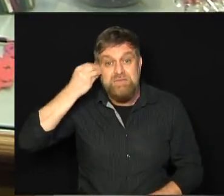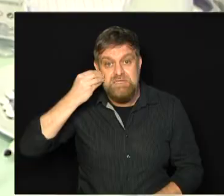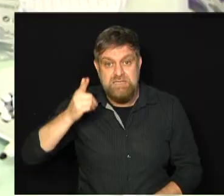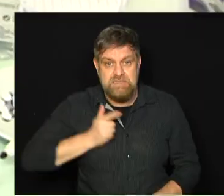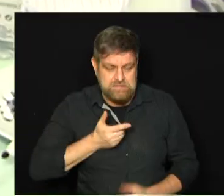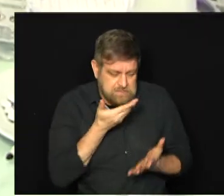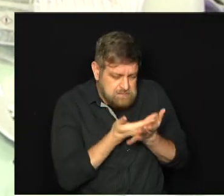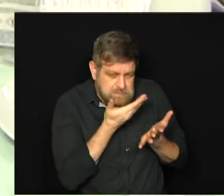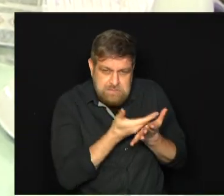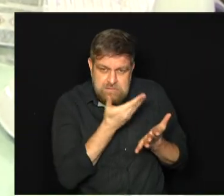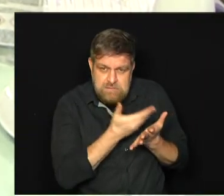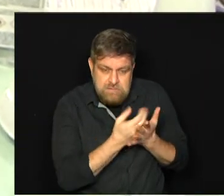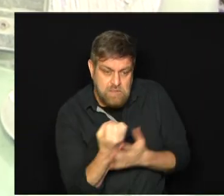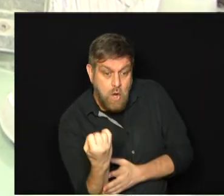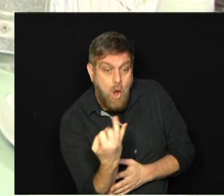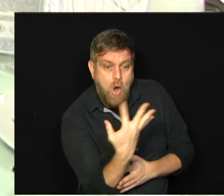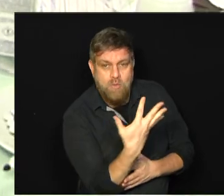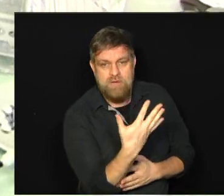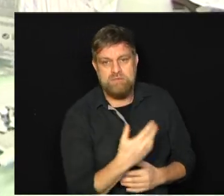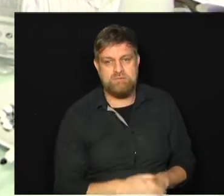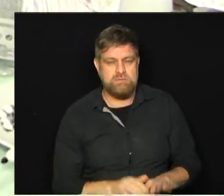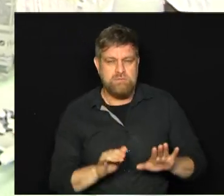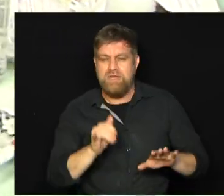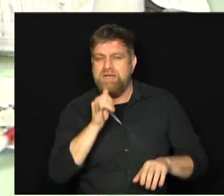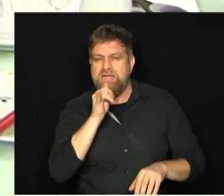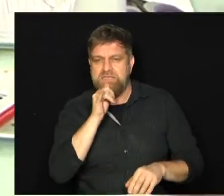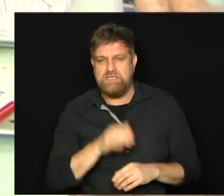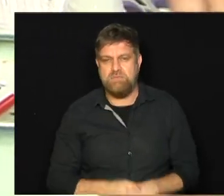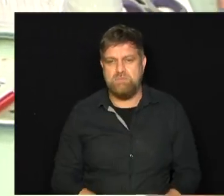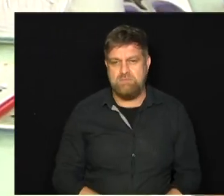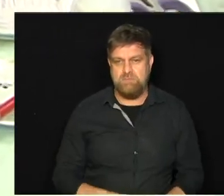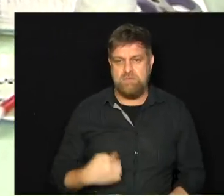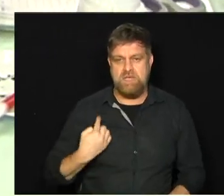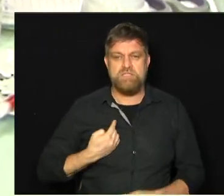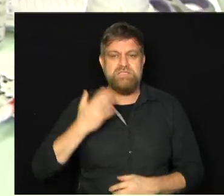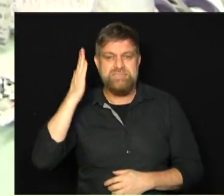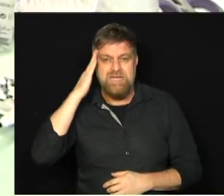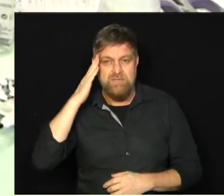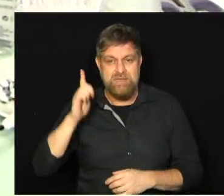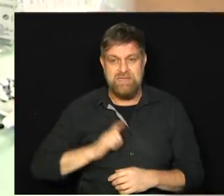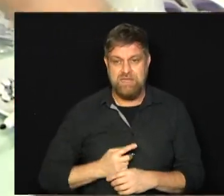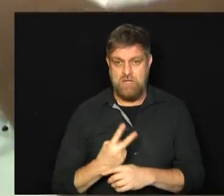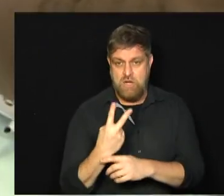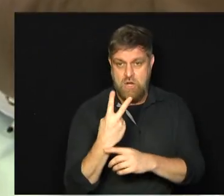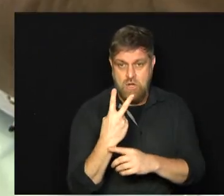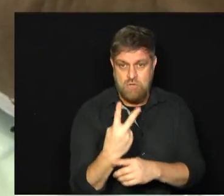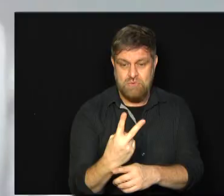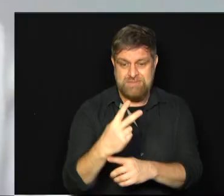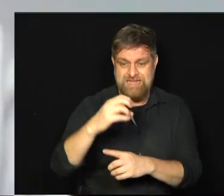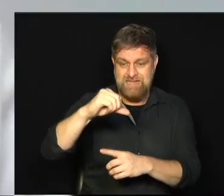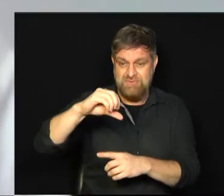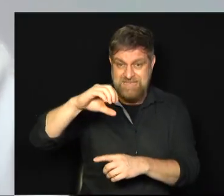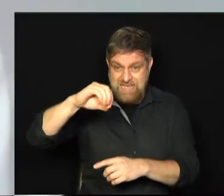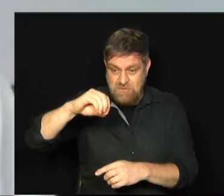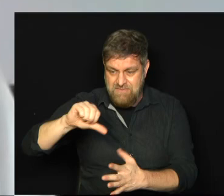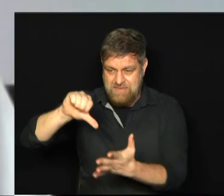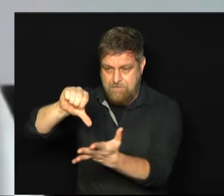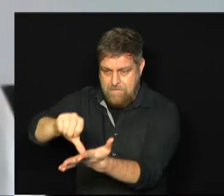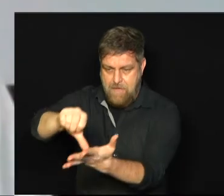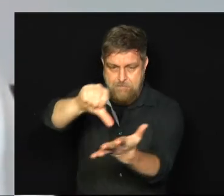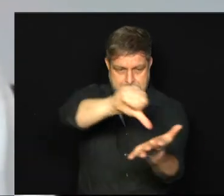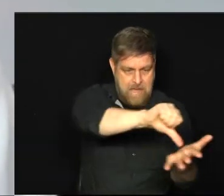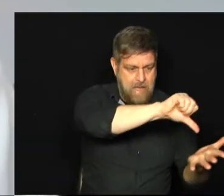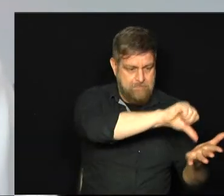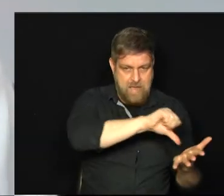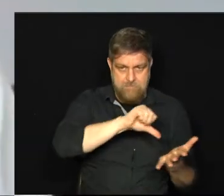número importante de casos. Então, por exemplo, se a gente pega os 290 serviços cadastrados